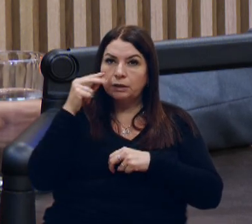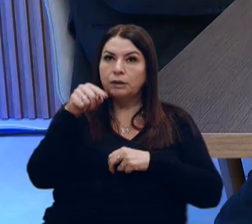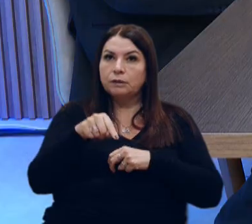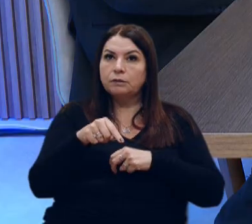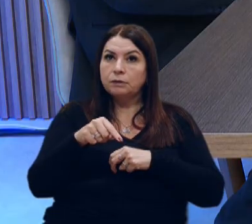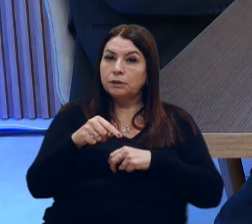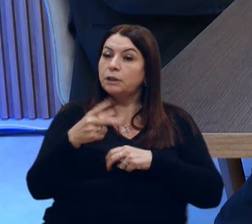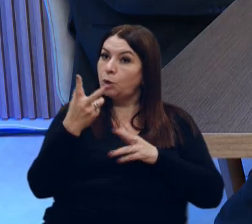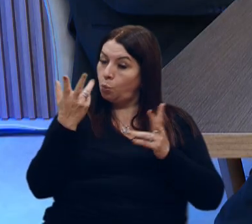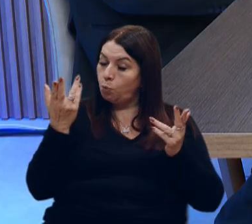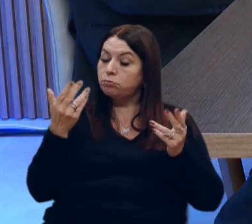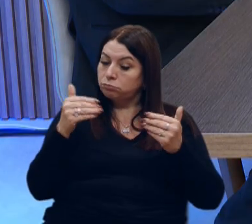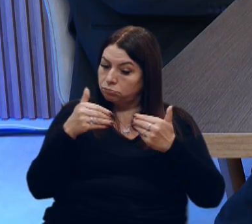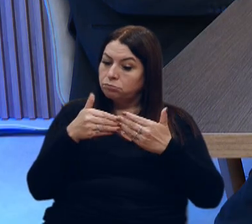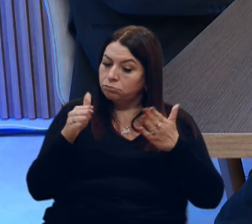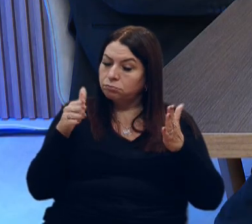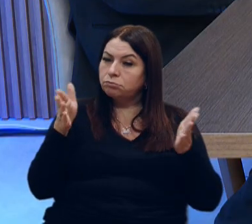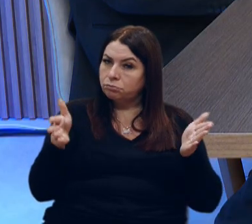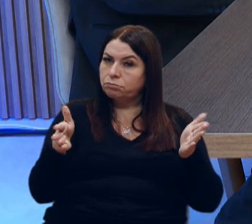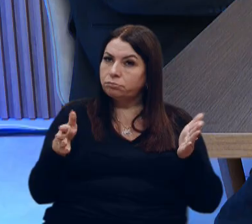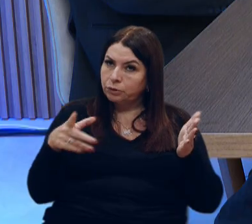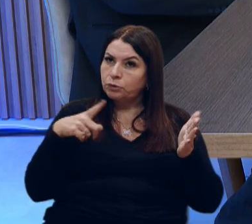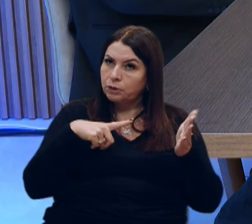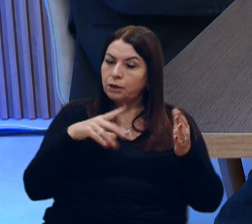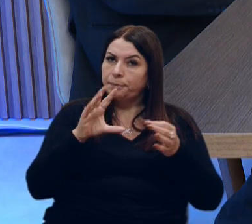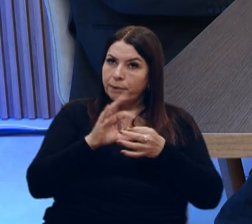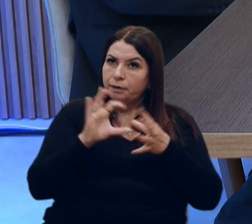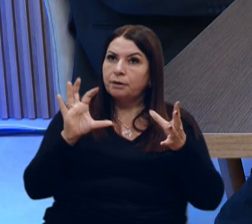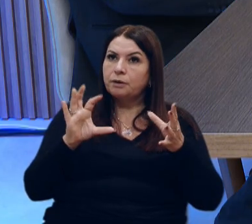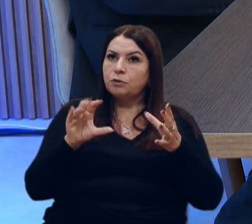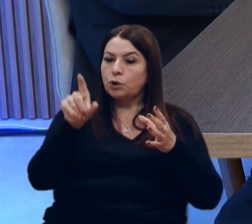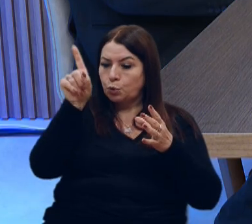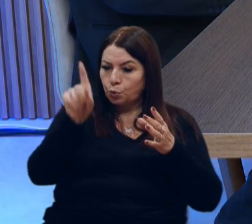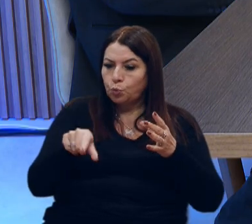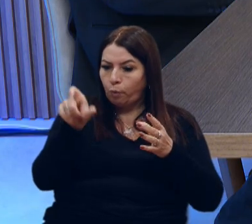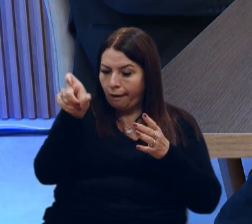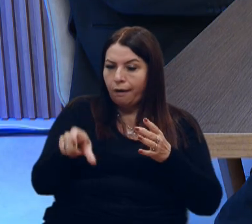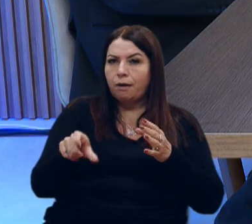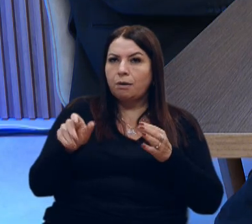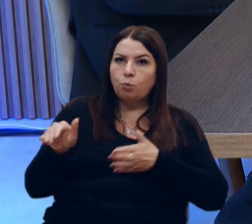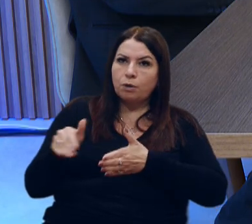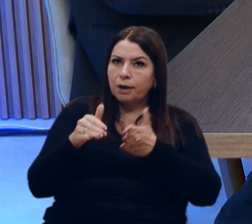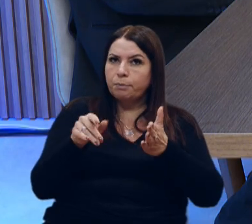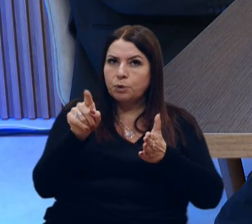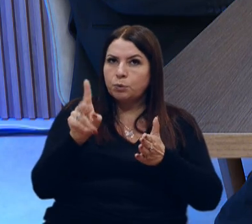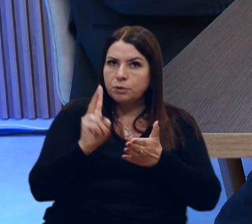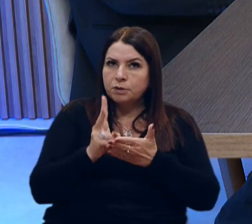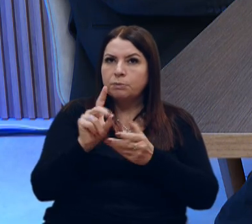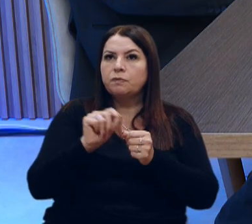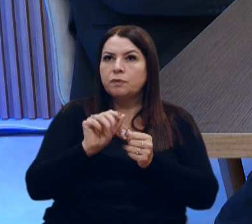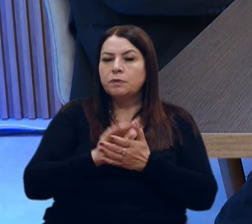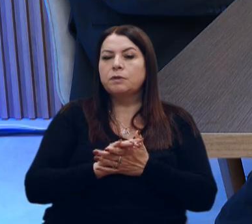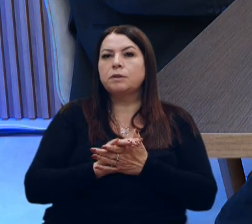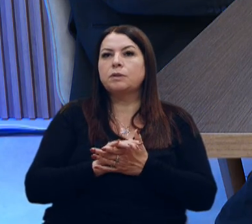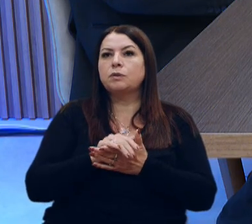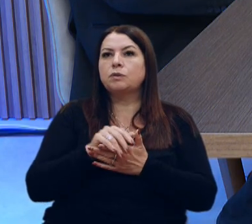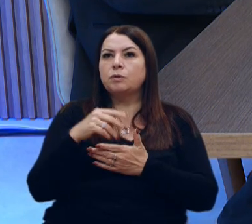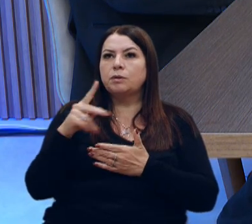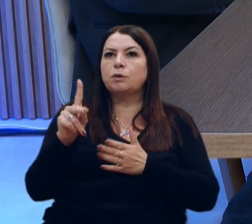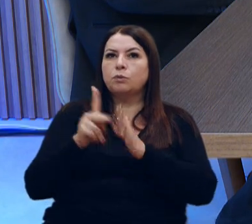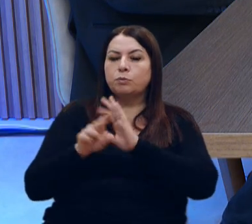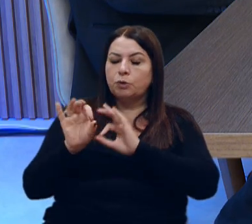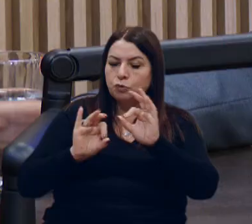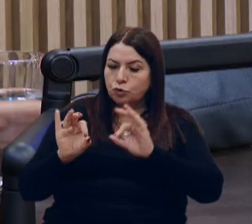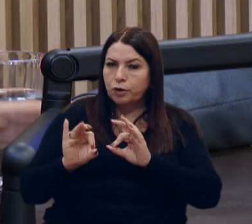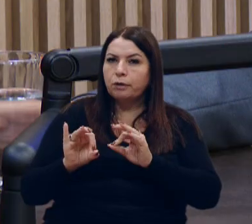branca. Aqui você tem liberdade de ser quem tu é, de seguir o caminho que tu sempre seguiu, de seguir os teus